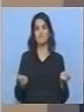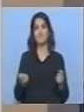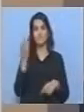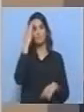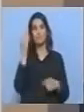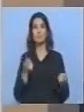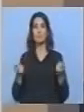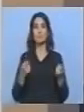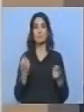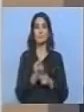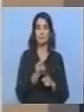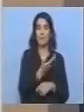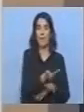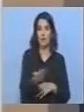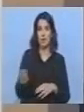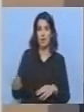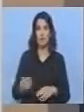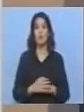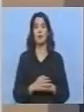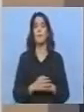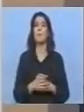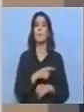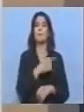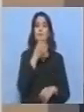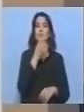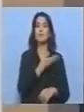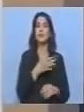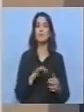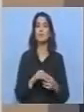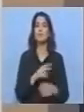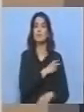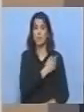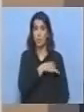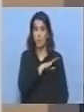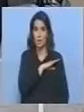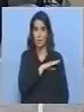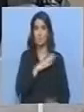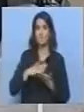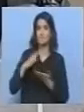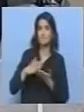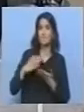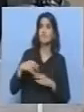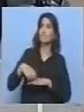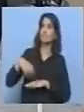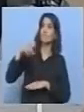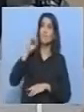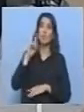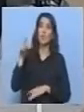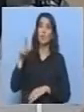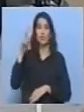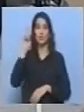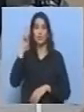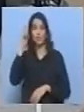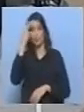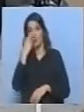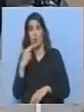gerir o património. Aquilo que se estava a falar sobre a Universidade de Coimbra, da recuperação de património, é uma necessidade de